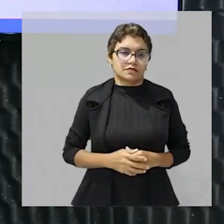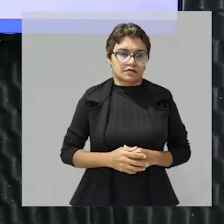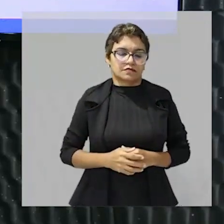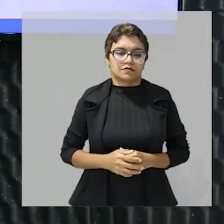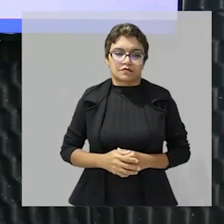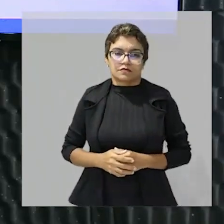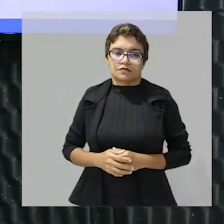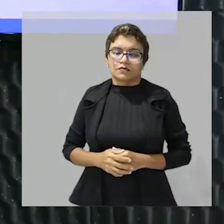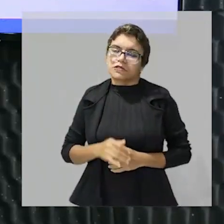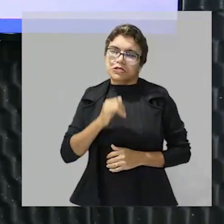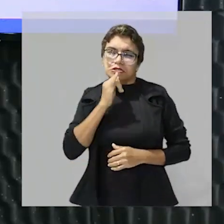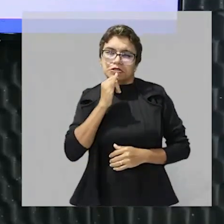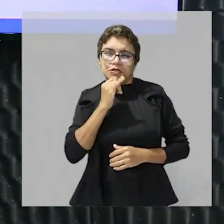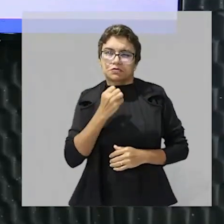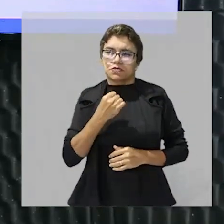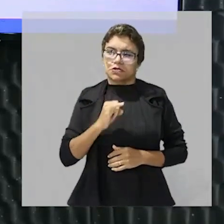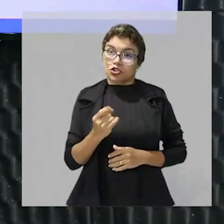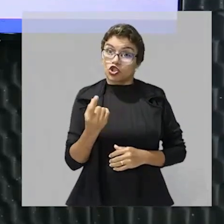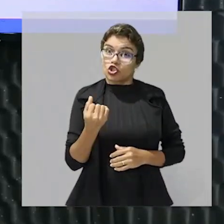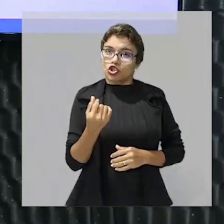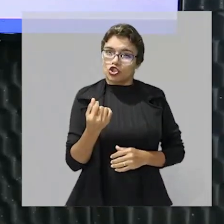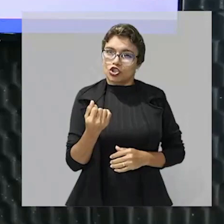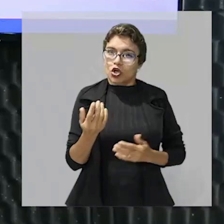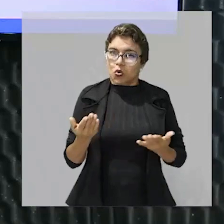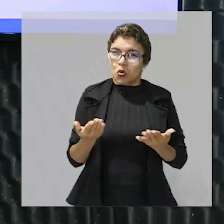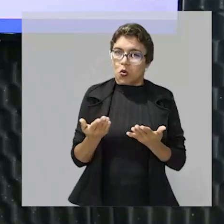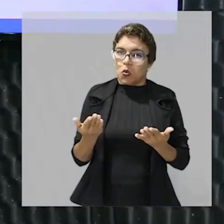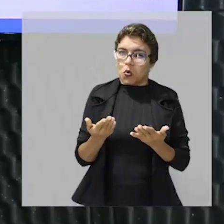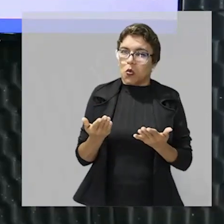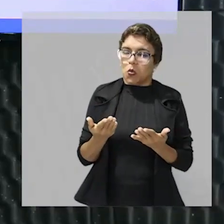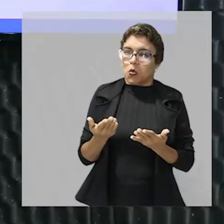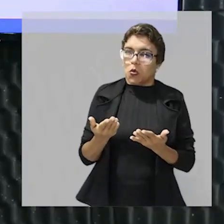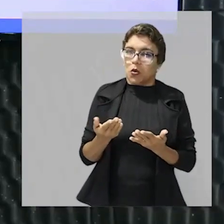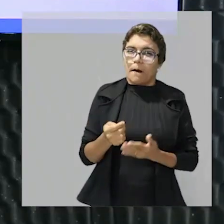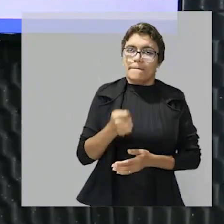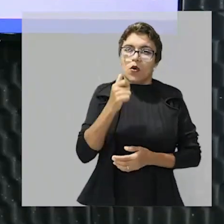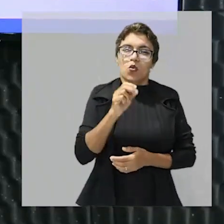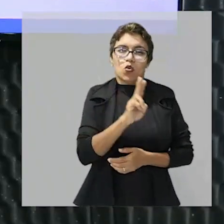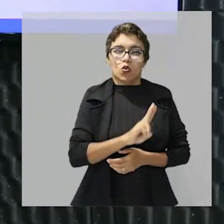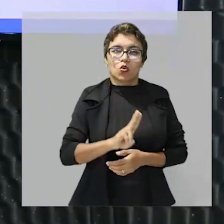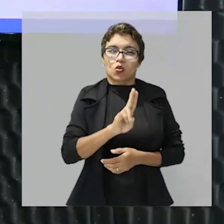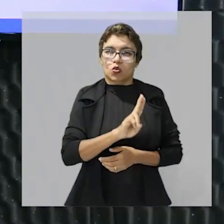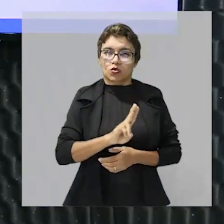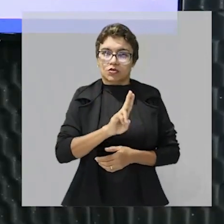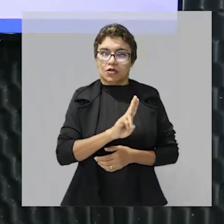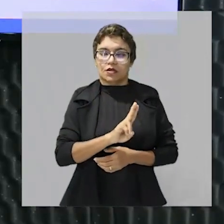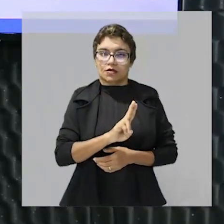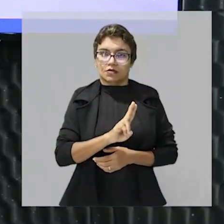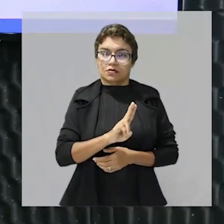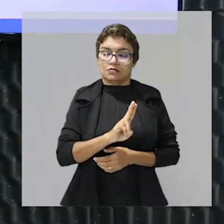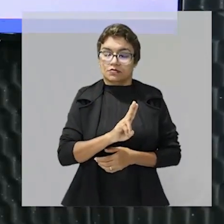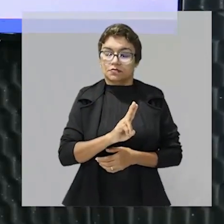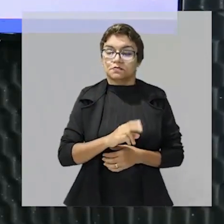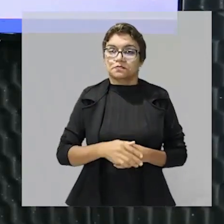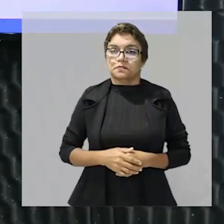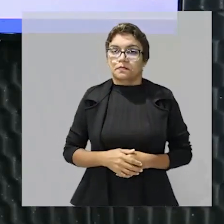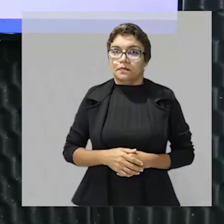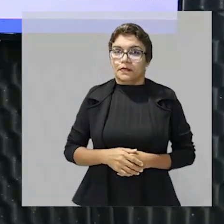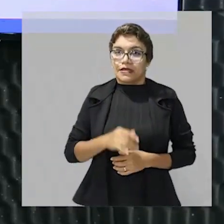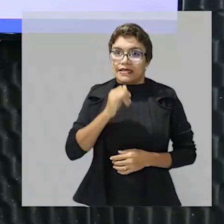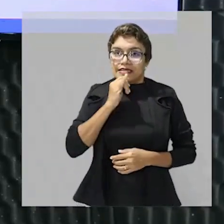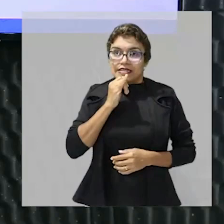supor que eu pegasse uma das cédulas atuais, que é menos utilizada, inclusive saiu uma reportagem sobre isso recentemente, que é a cédula